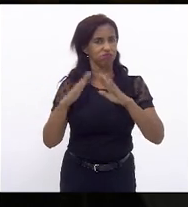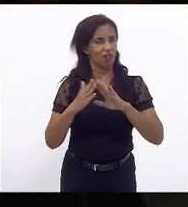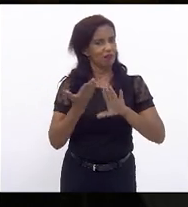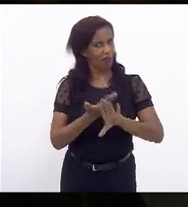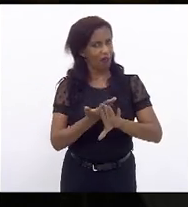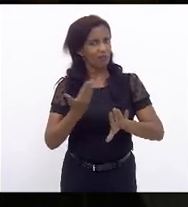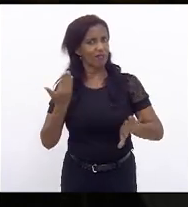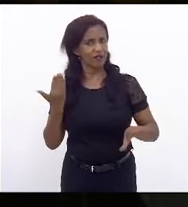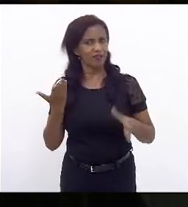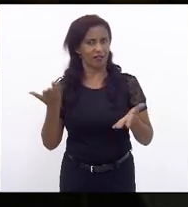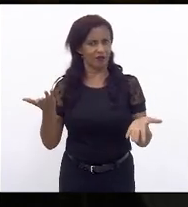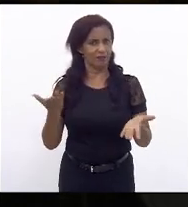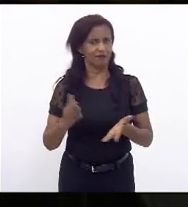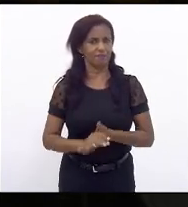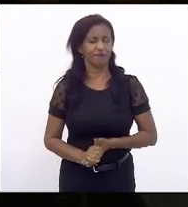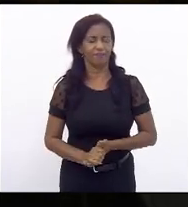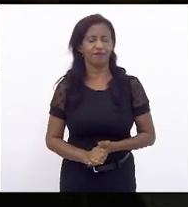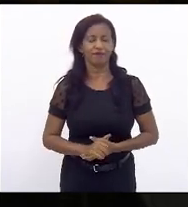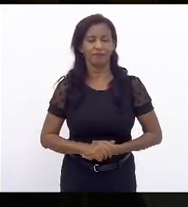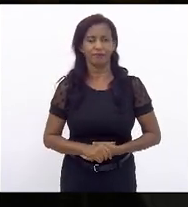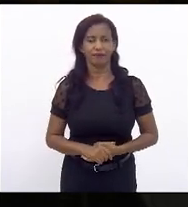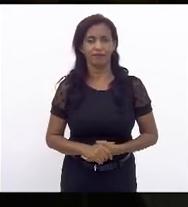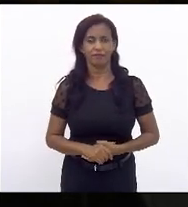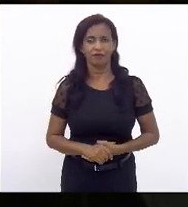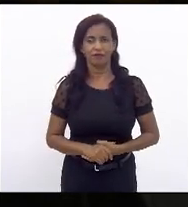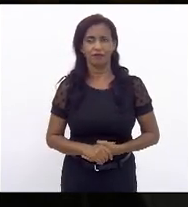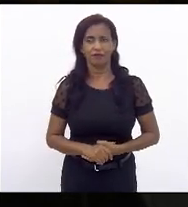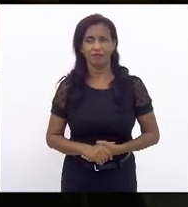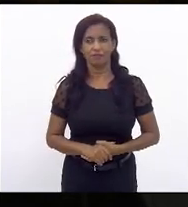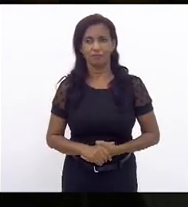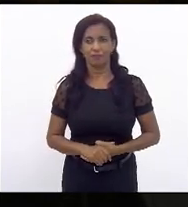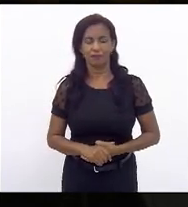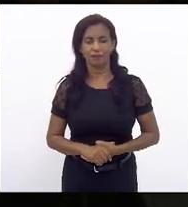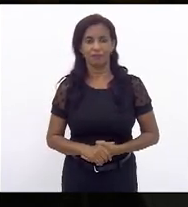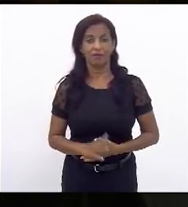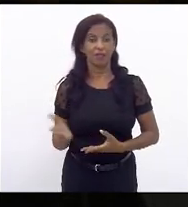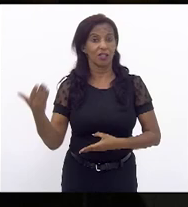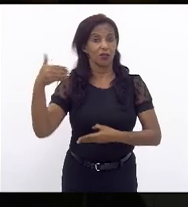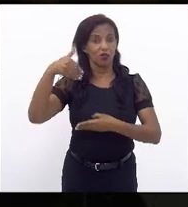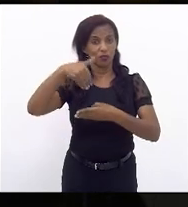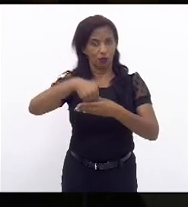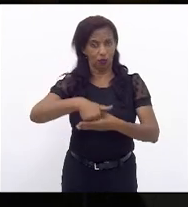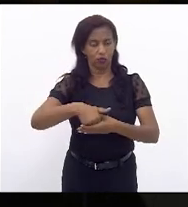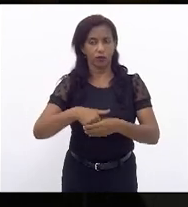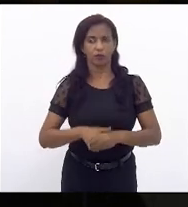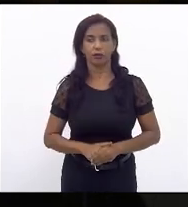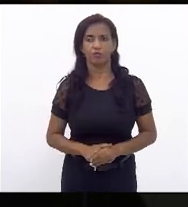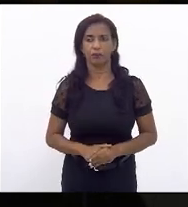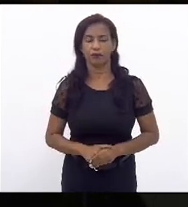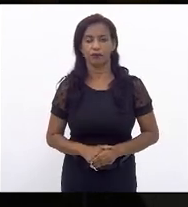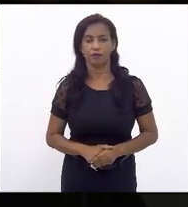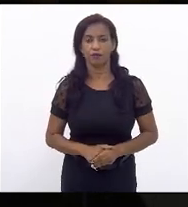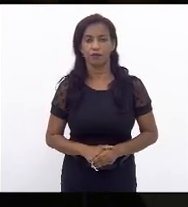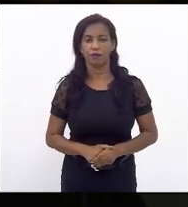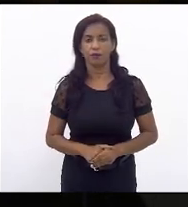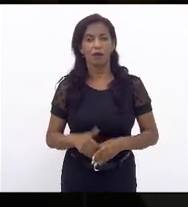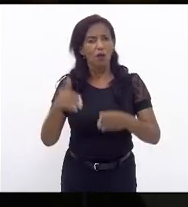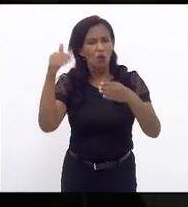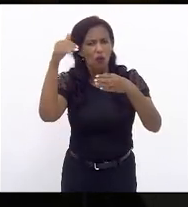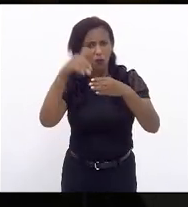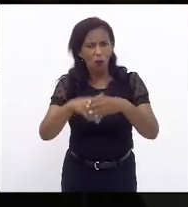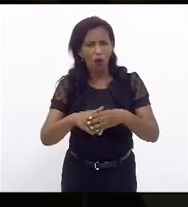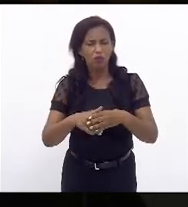afastar essa questão. E voto. A gente pode